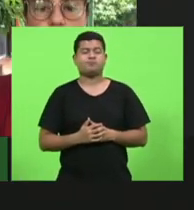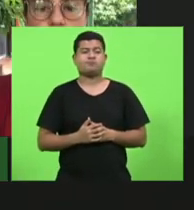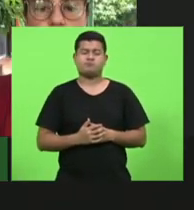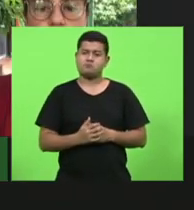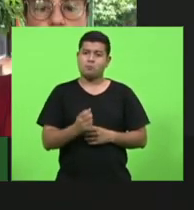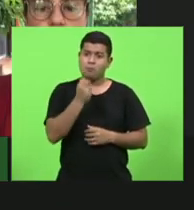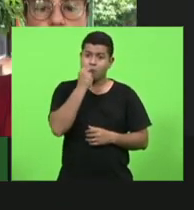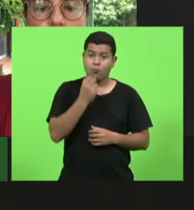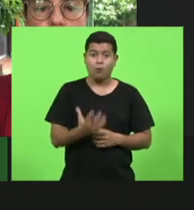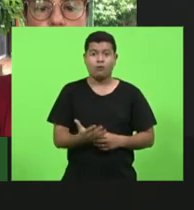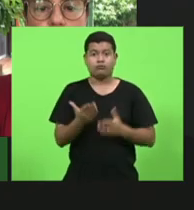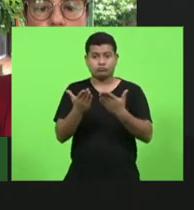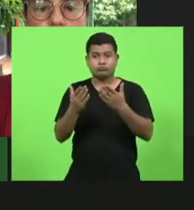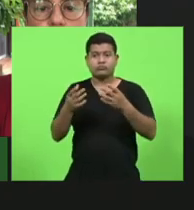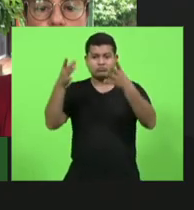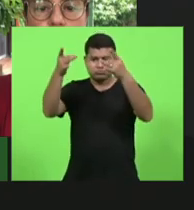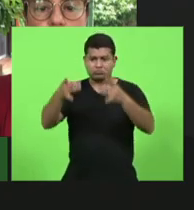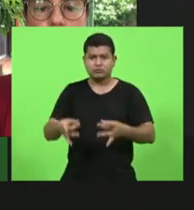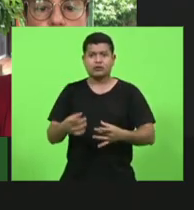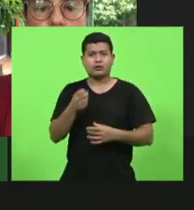mais detalhada,